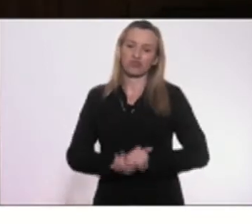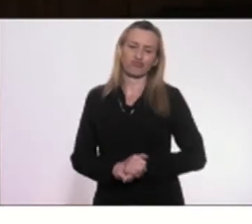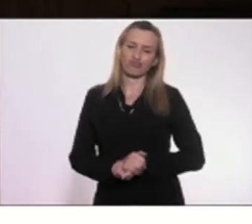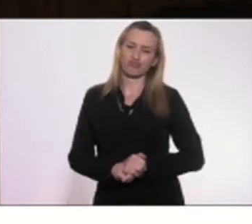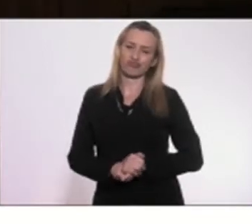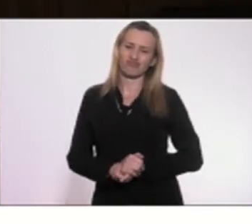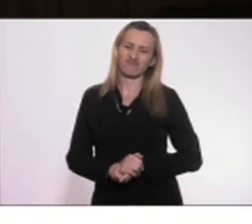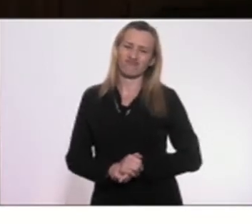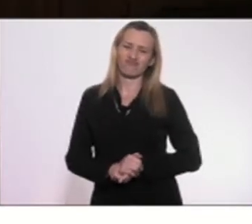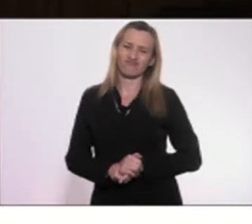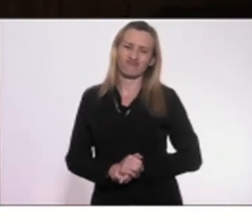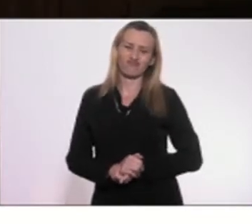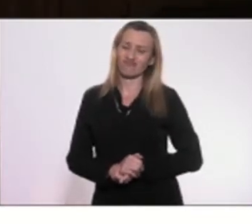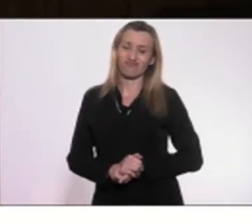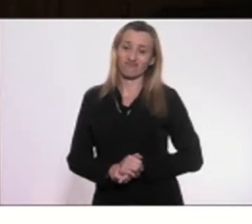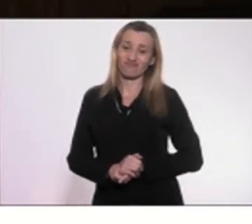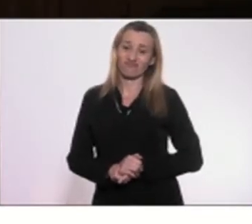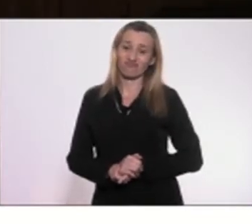são